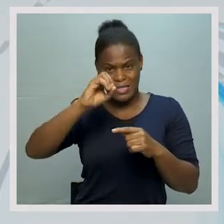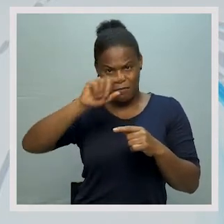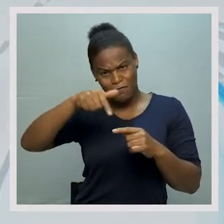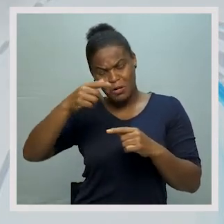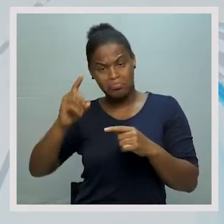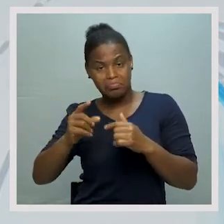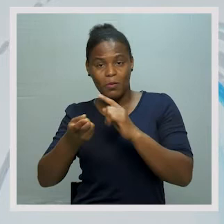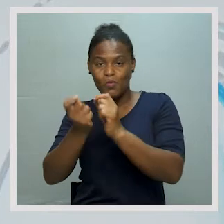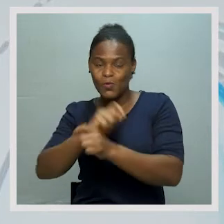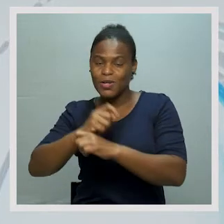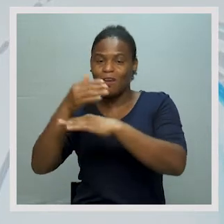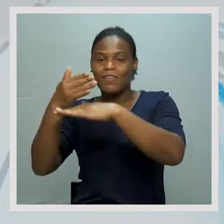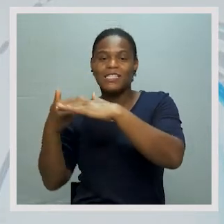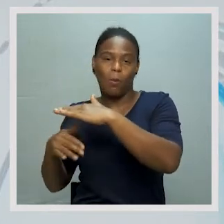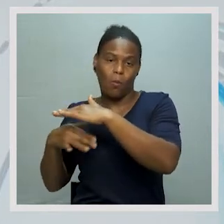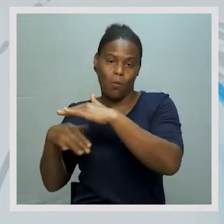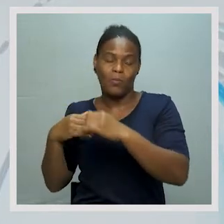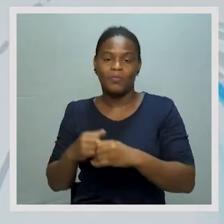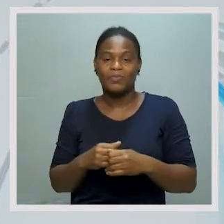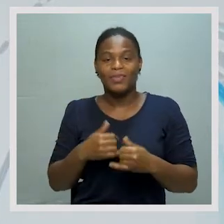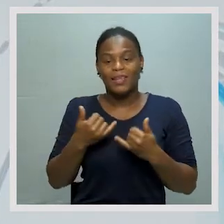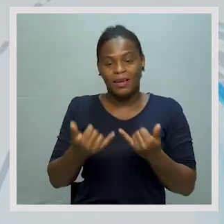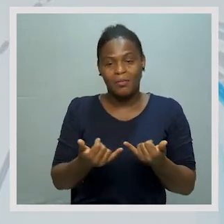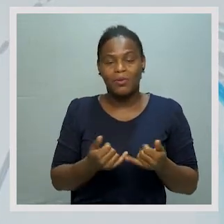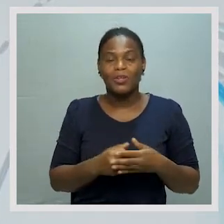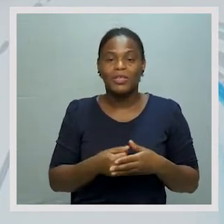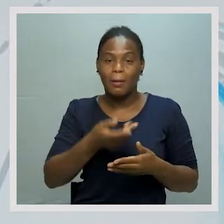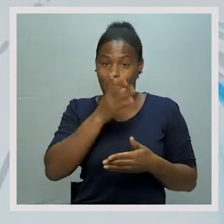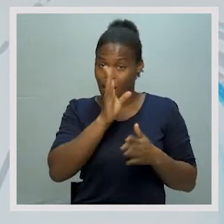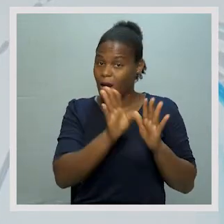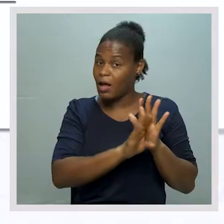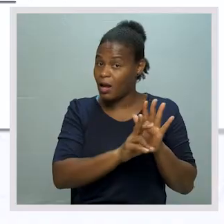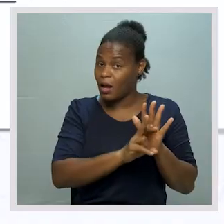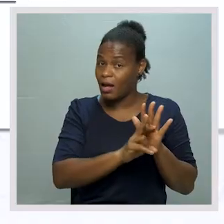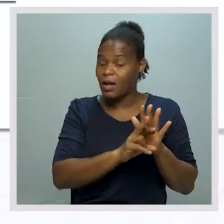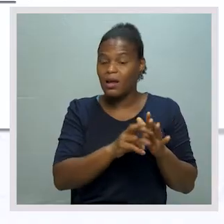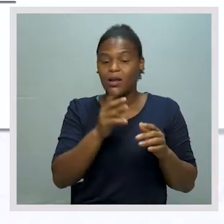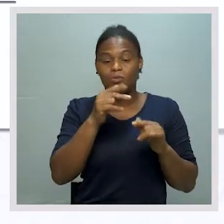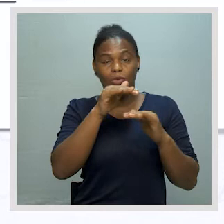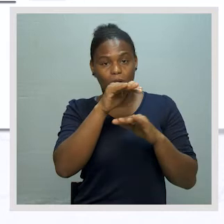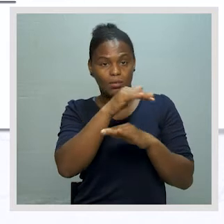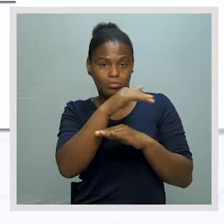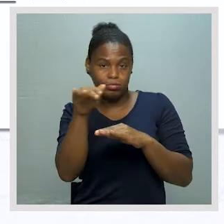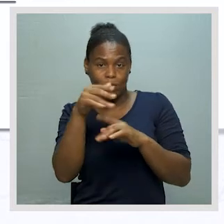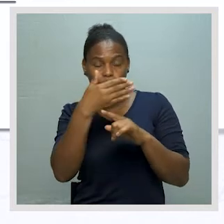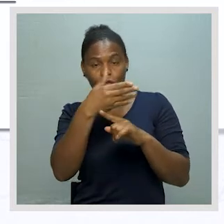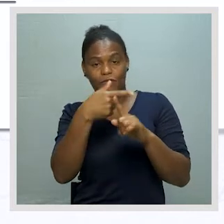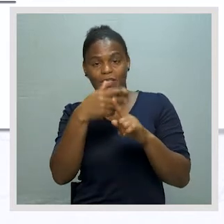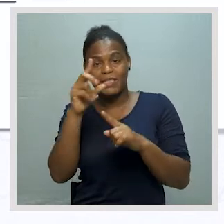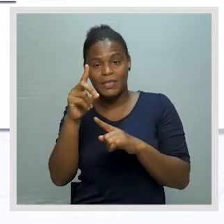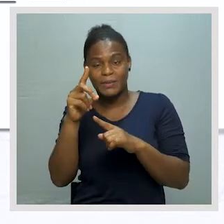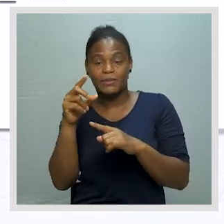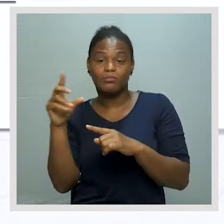decimal em uma fração. E, de seguida, aplica a regra. Multiplica os numeradores, 1 vezes 6,